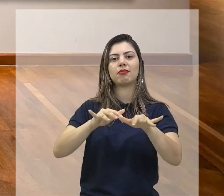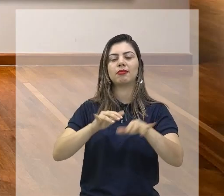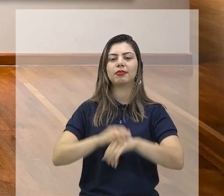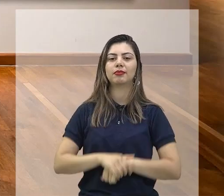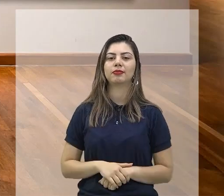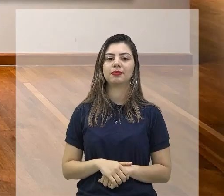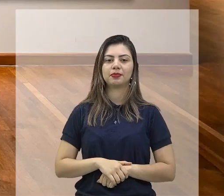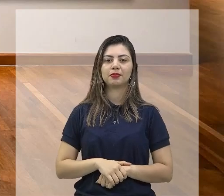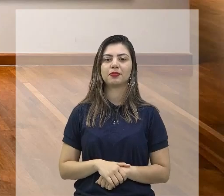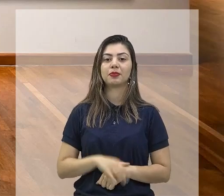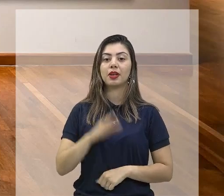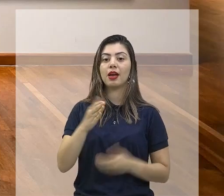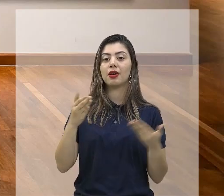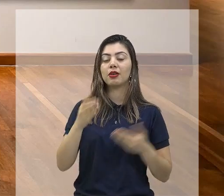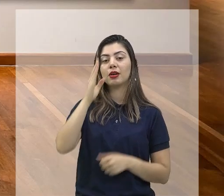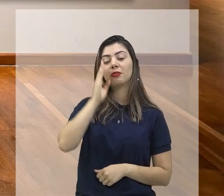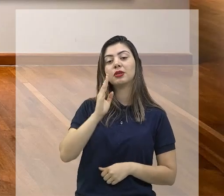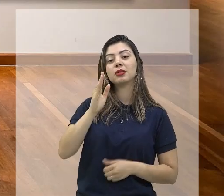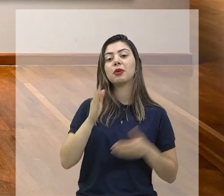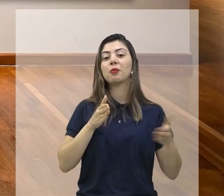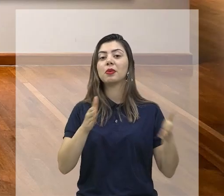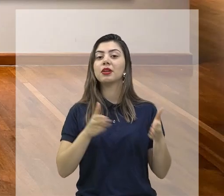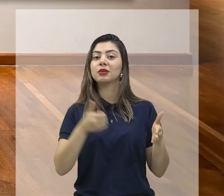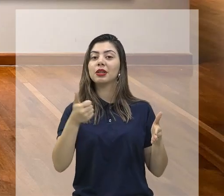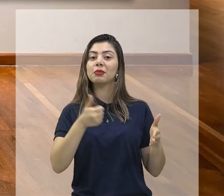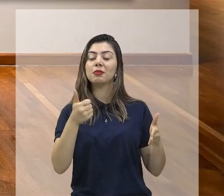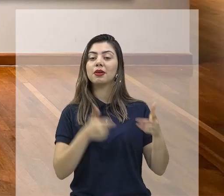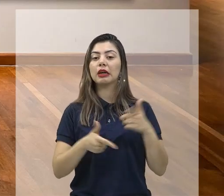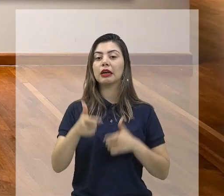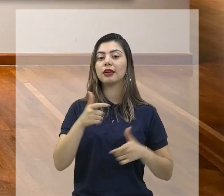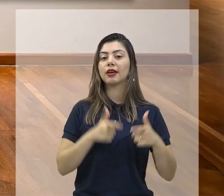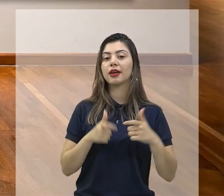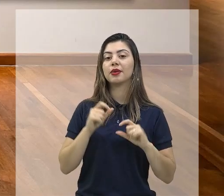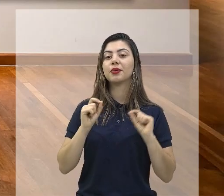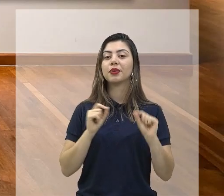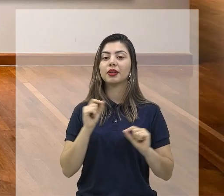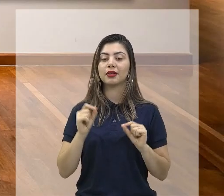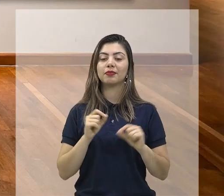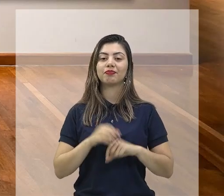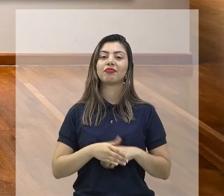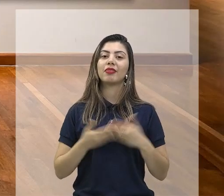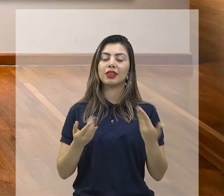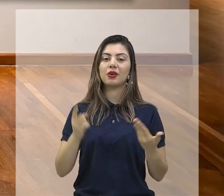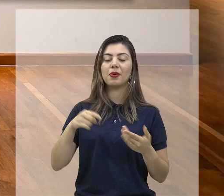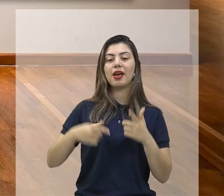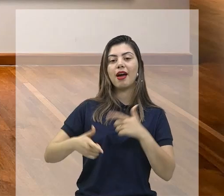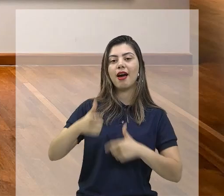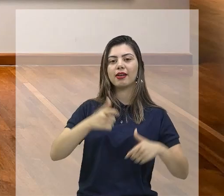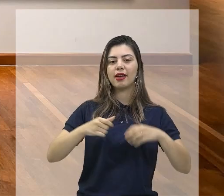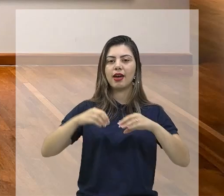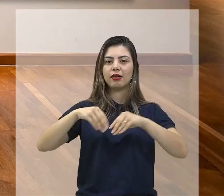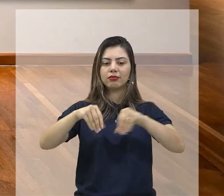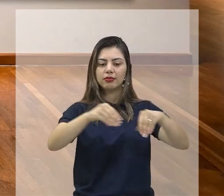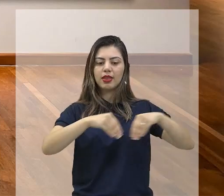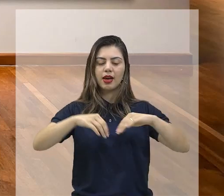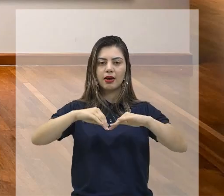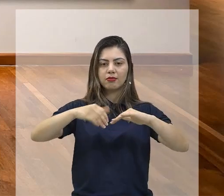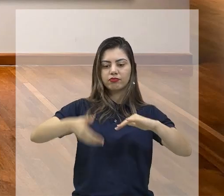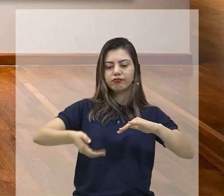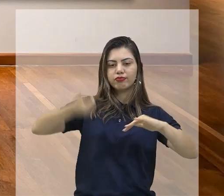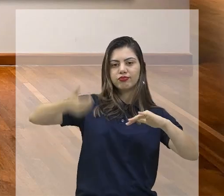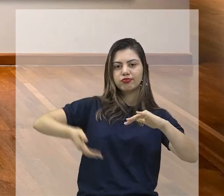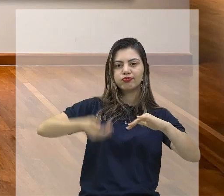sobre as principais fases, então, desta primeira guerra, tá? Que é, então, essa guerra de trincheira, que ela é de 1915 a